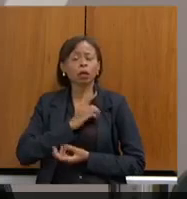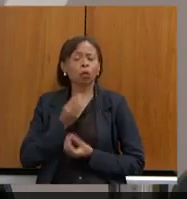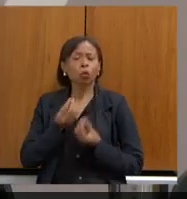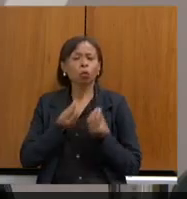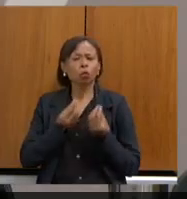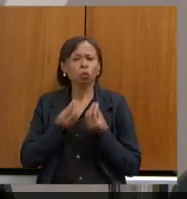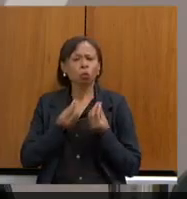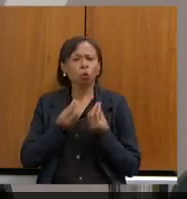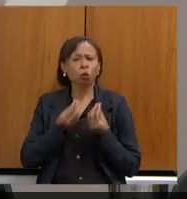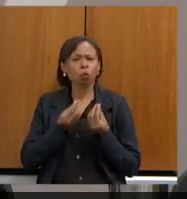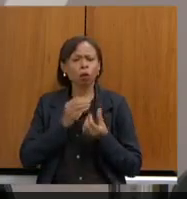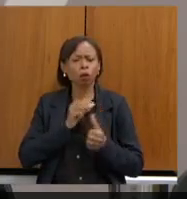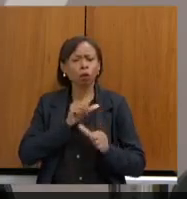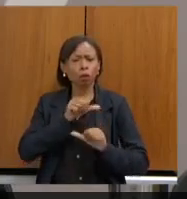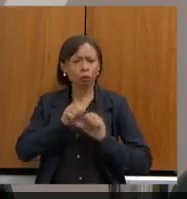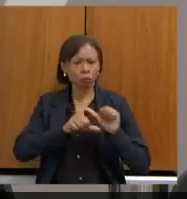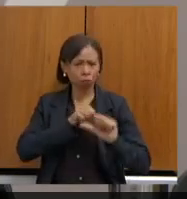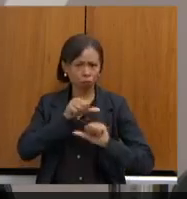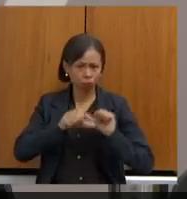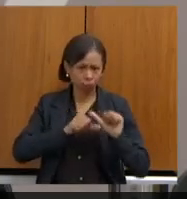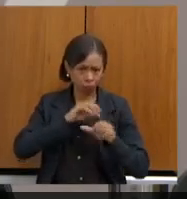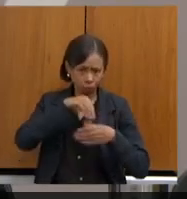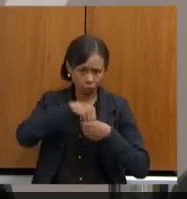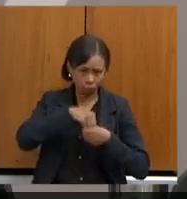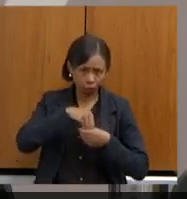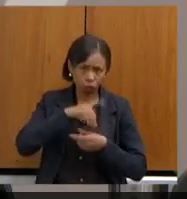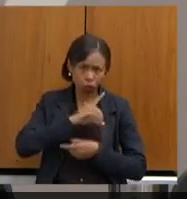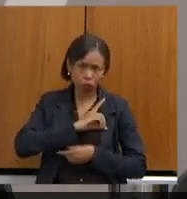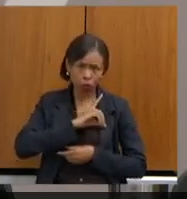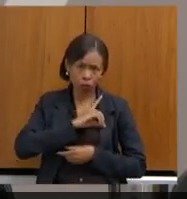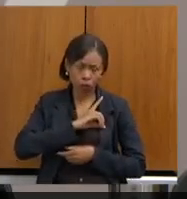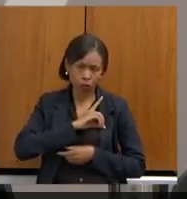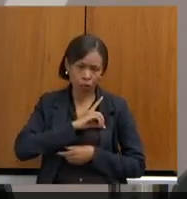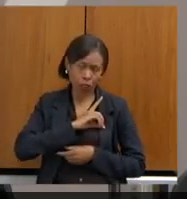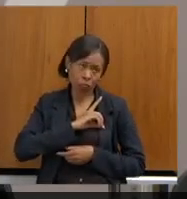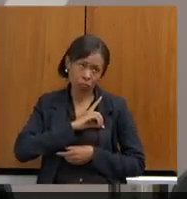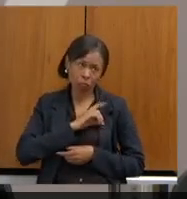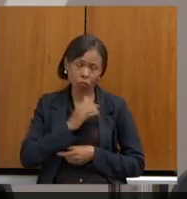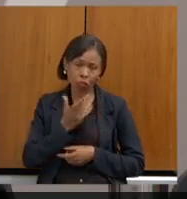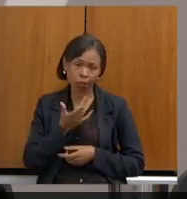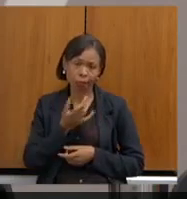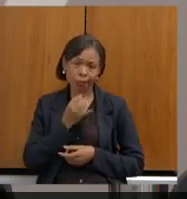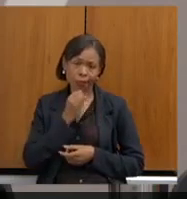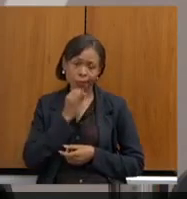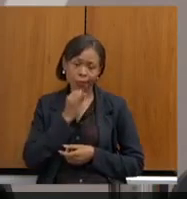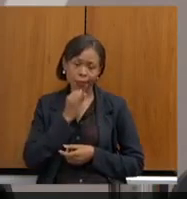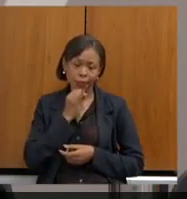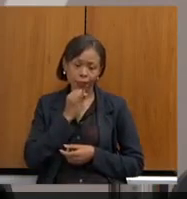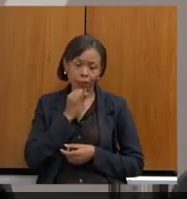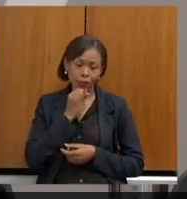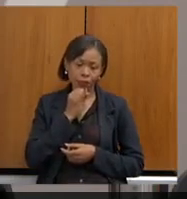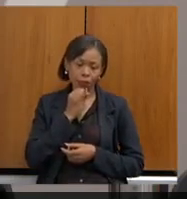de mudança no Detran como nós podemos falar aí de